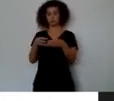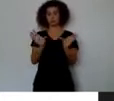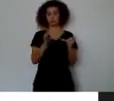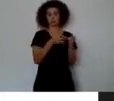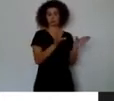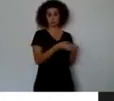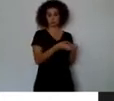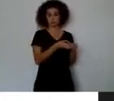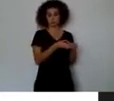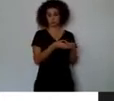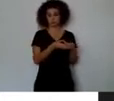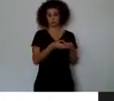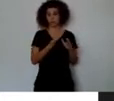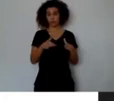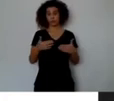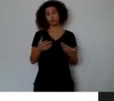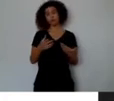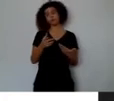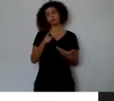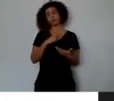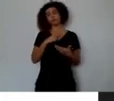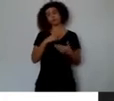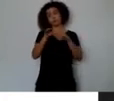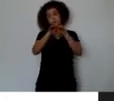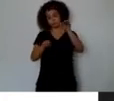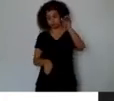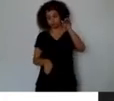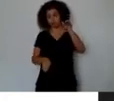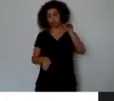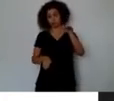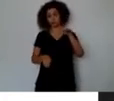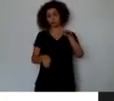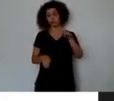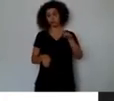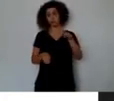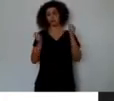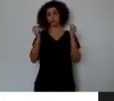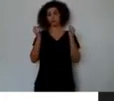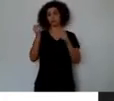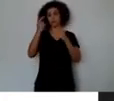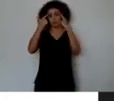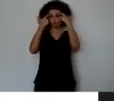de desigualdade, né? E essa desigualdade é uma forma de oprimir, agredir e violentar as pessoas negras.